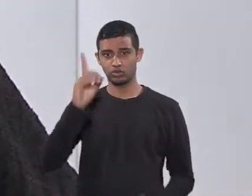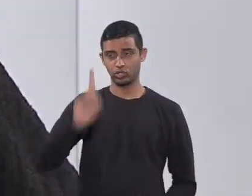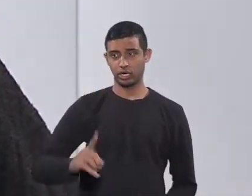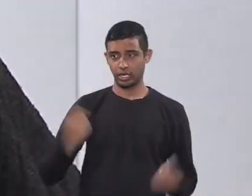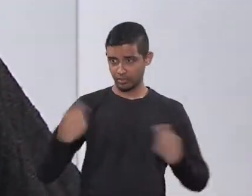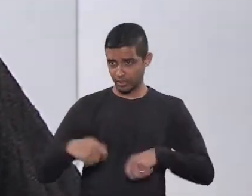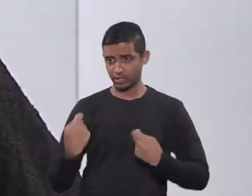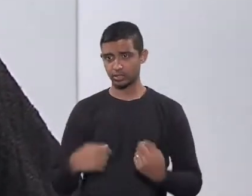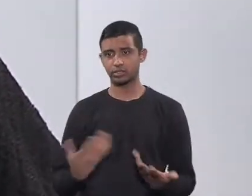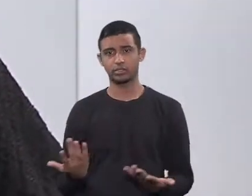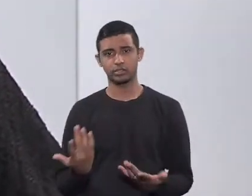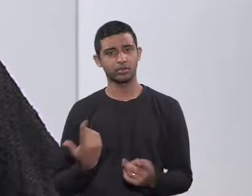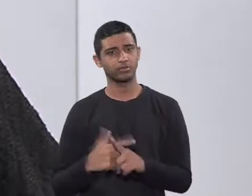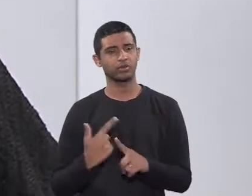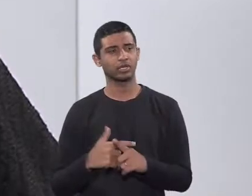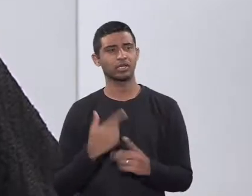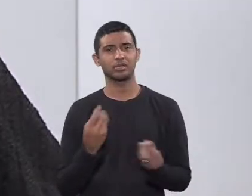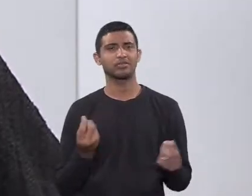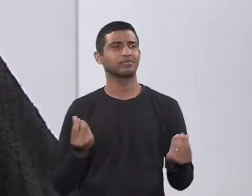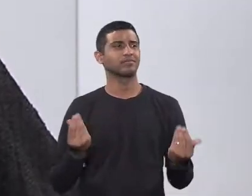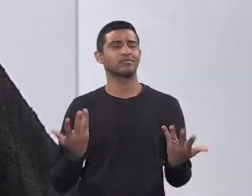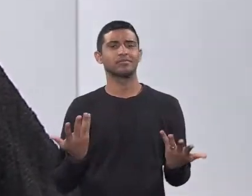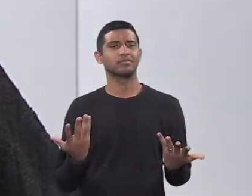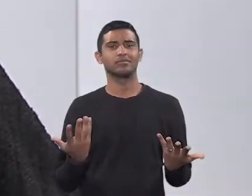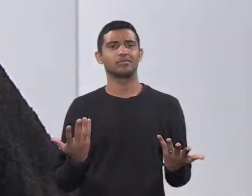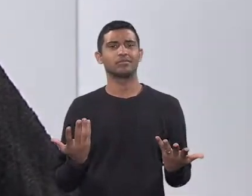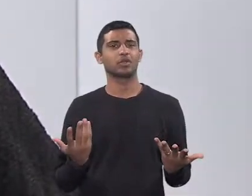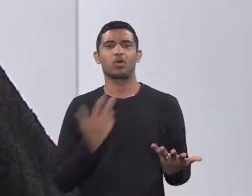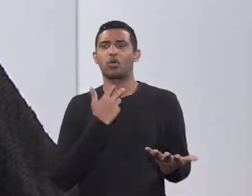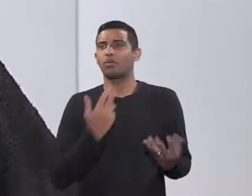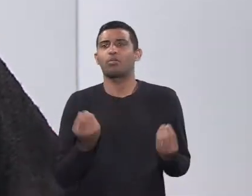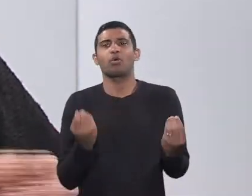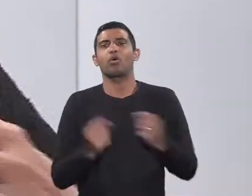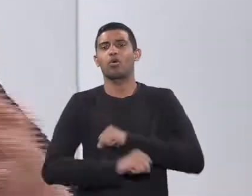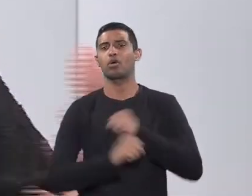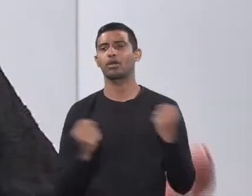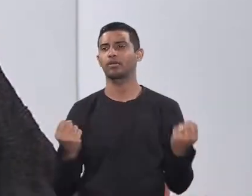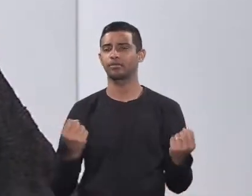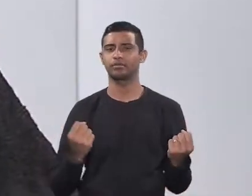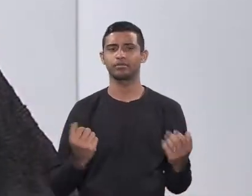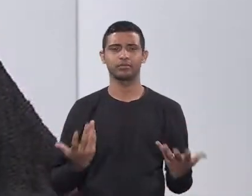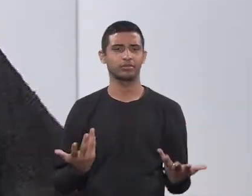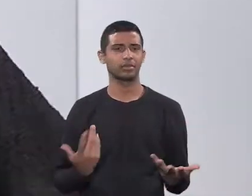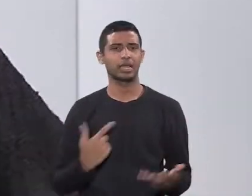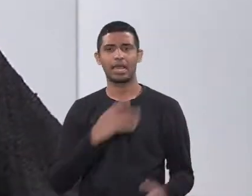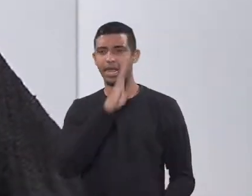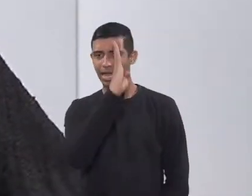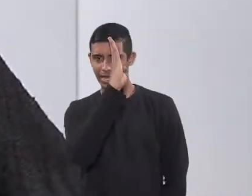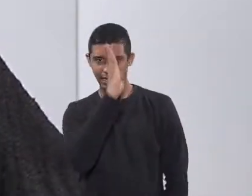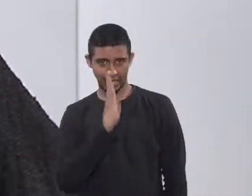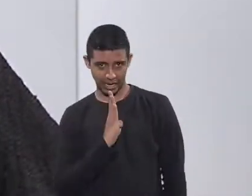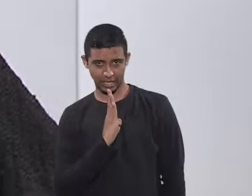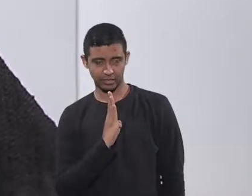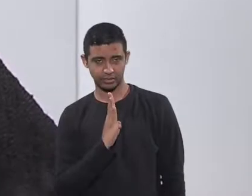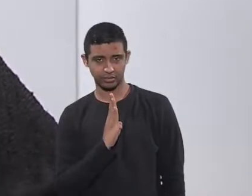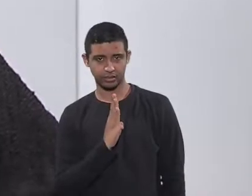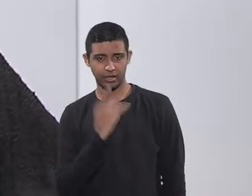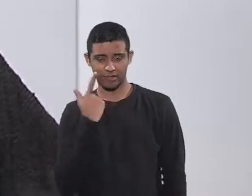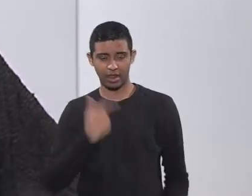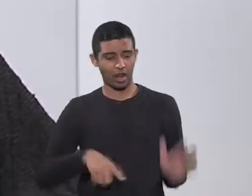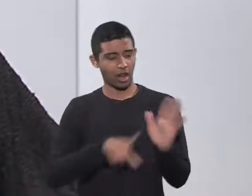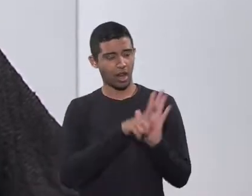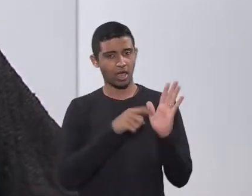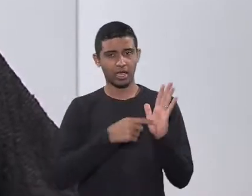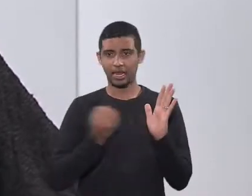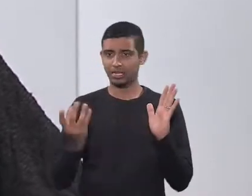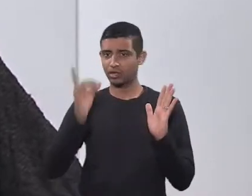direitos, porque não existe isso. As pessoas, gratuitamente, só pelo direito da lei,